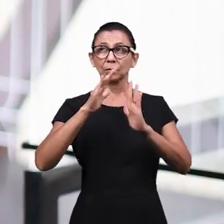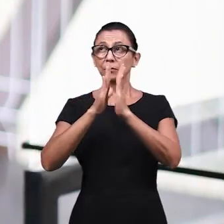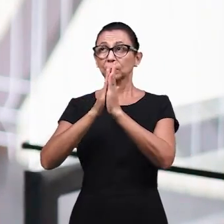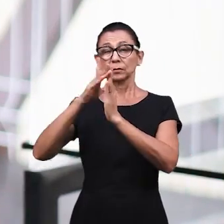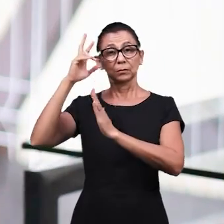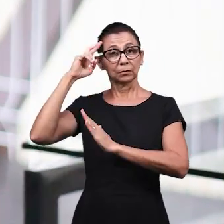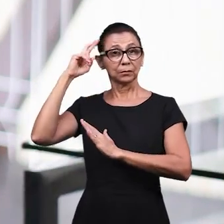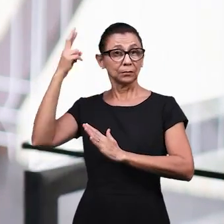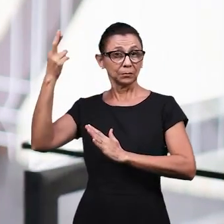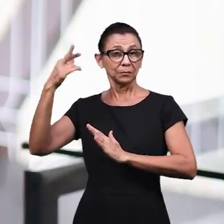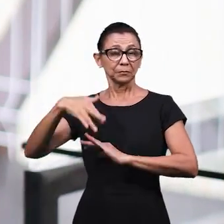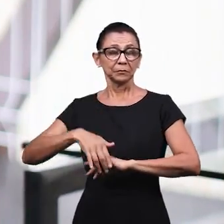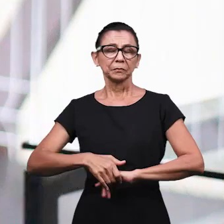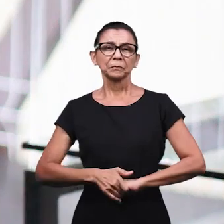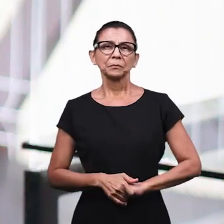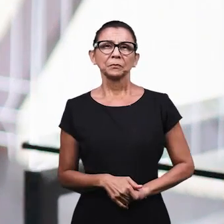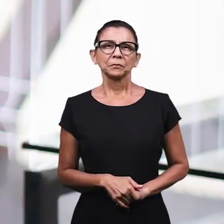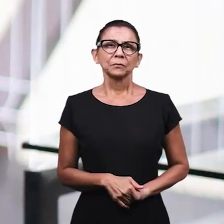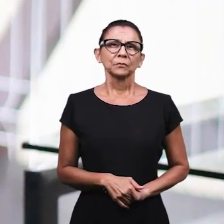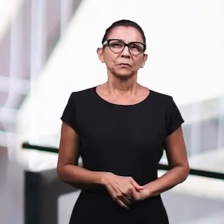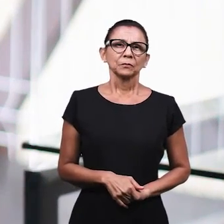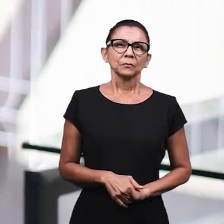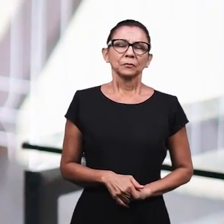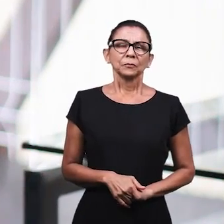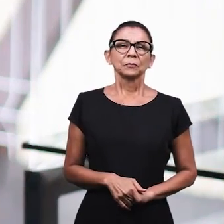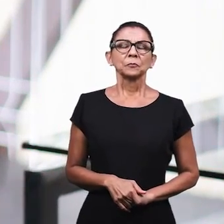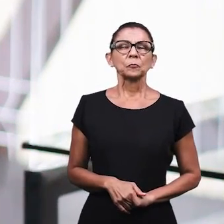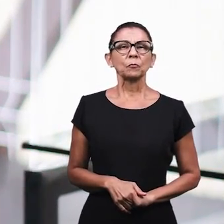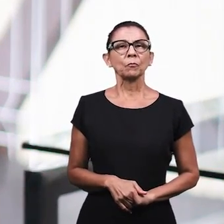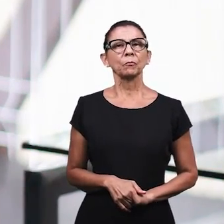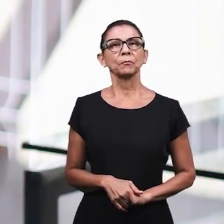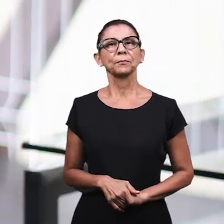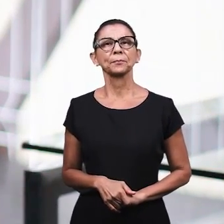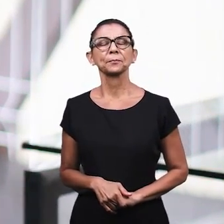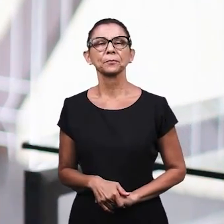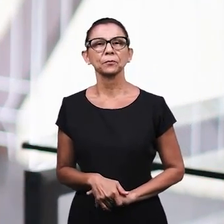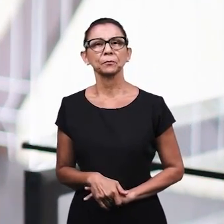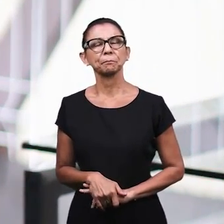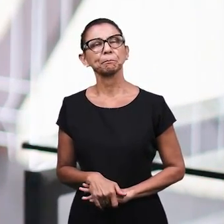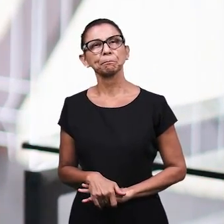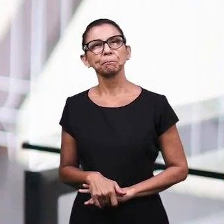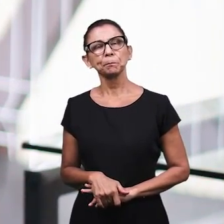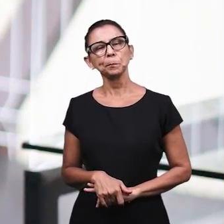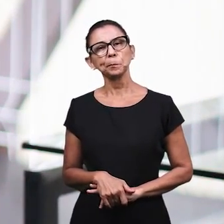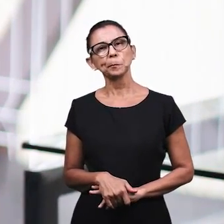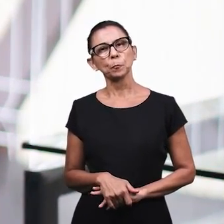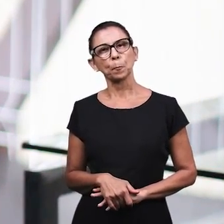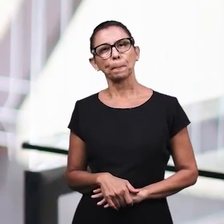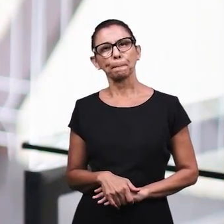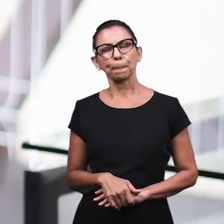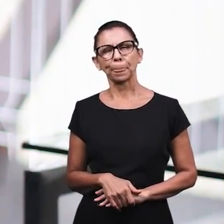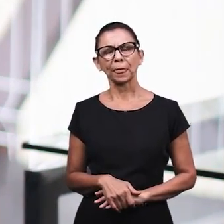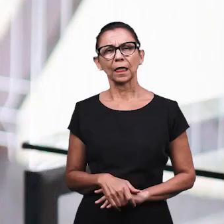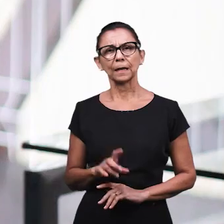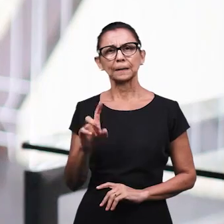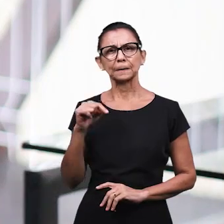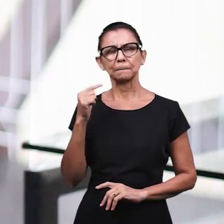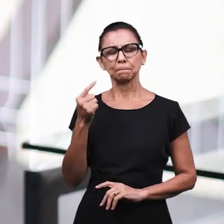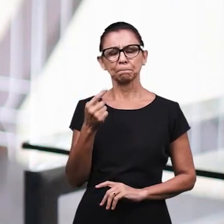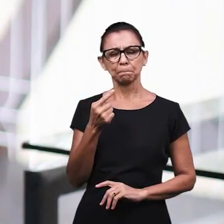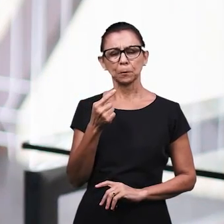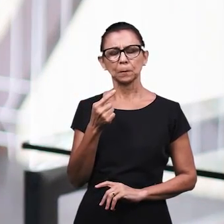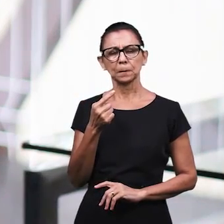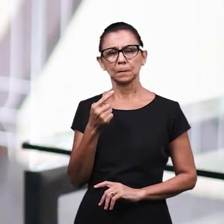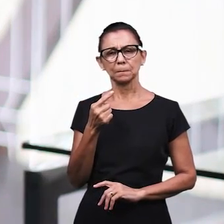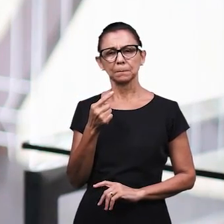estava orando ao Senhor, né, justamente para achar a entonação correta. Né? E aí, depois